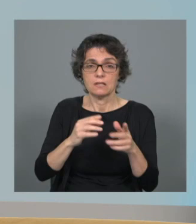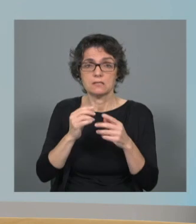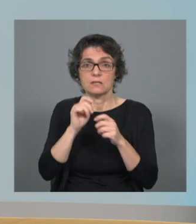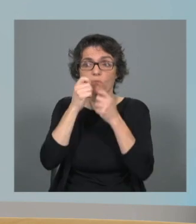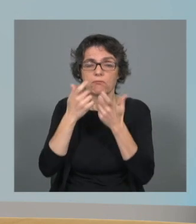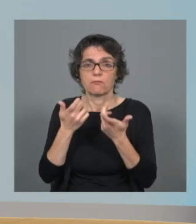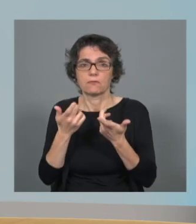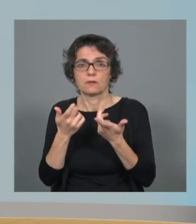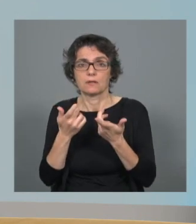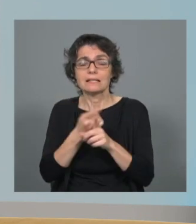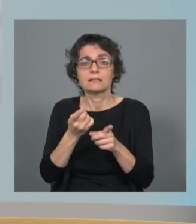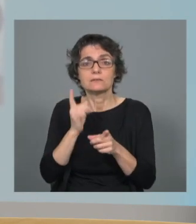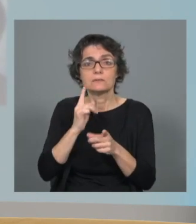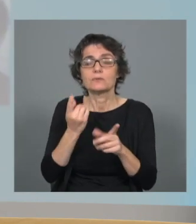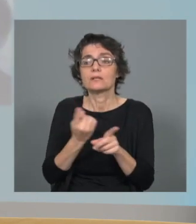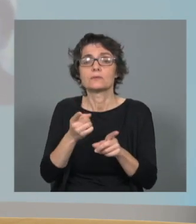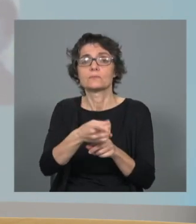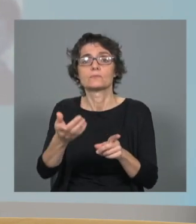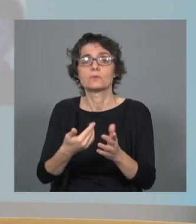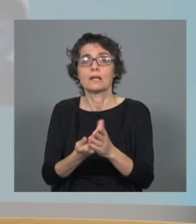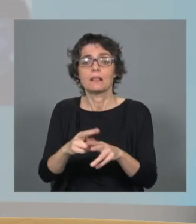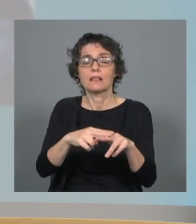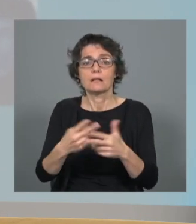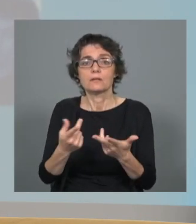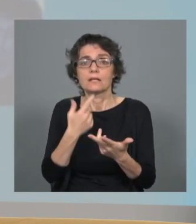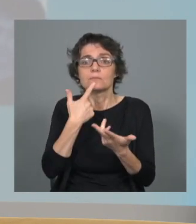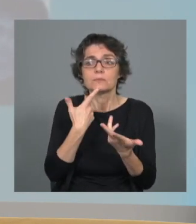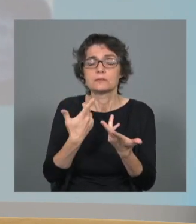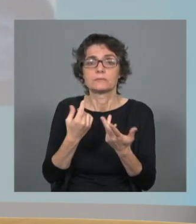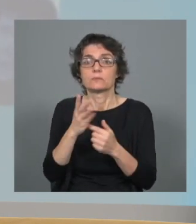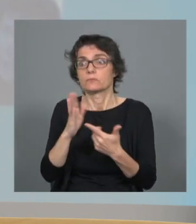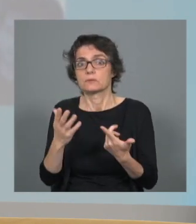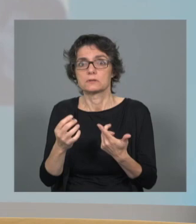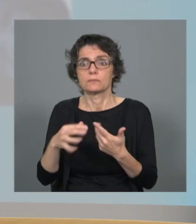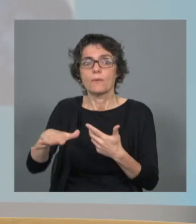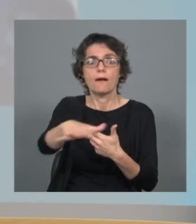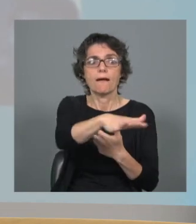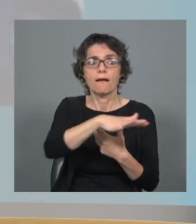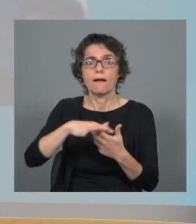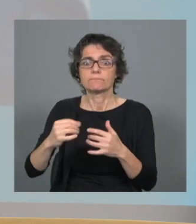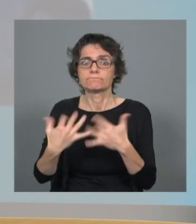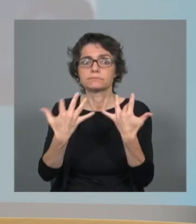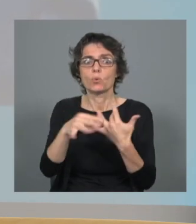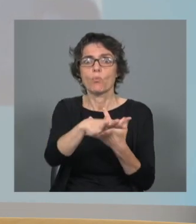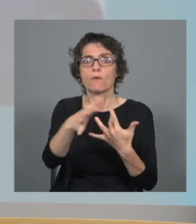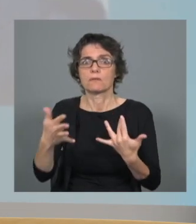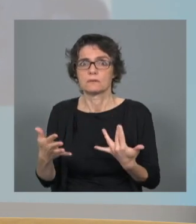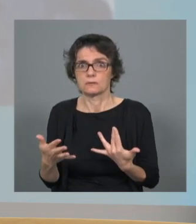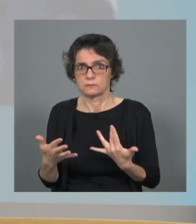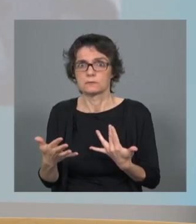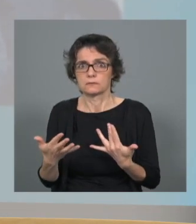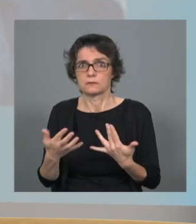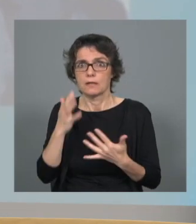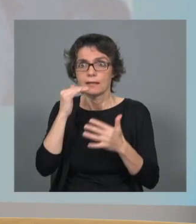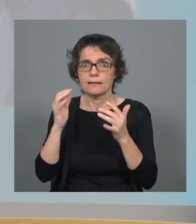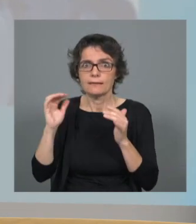testes servem para diagnóstico, para perceber onde andam os surtos, para fazer um